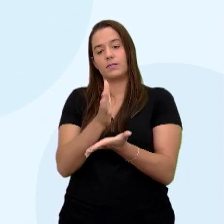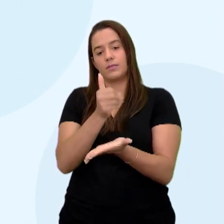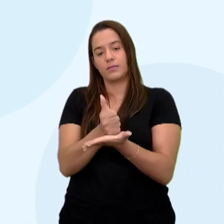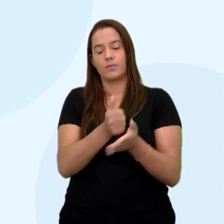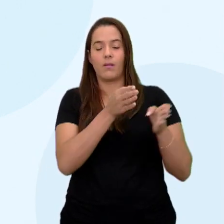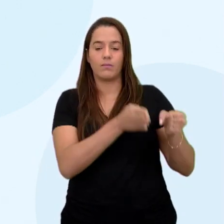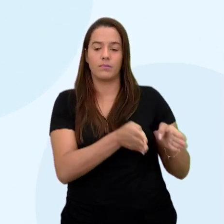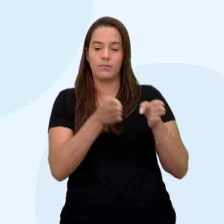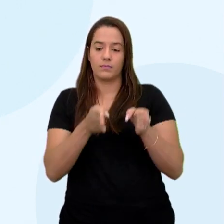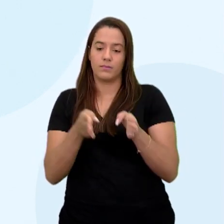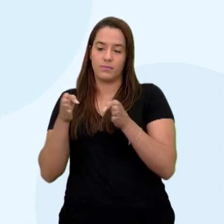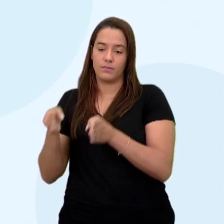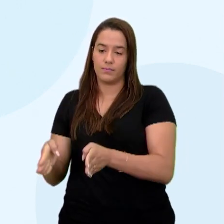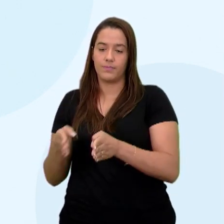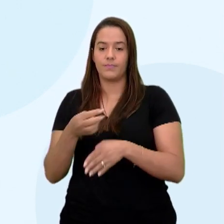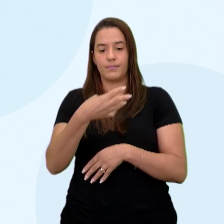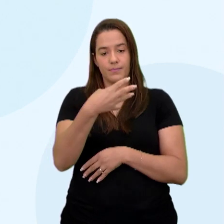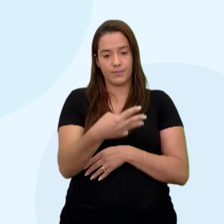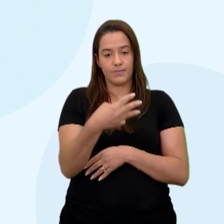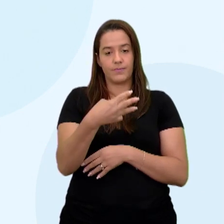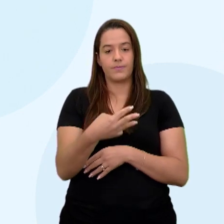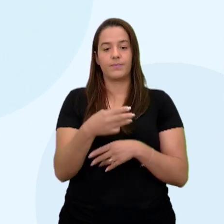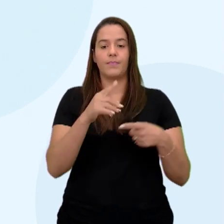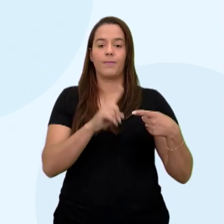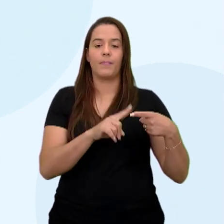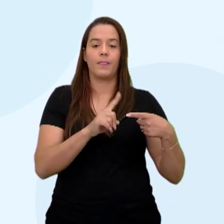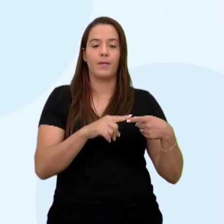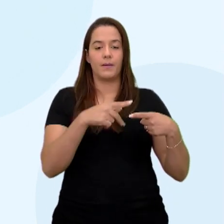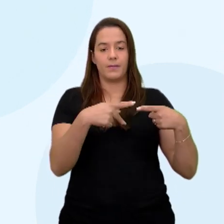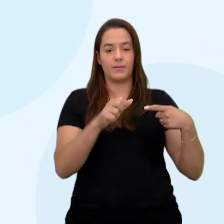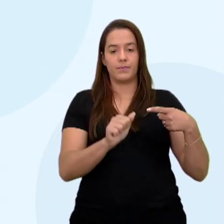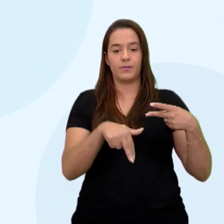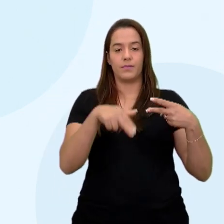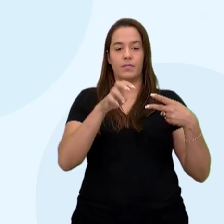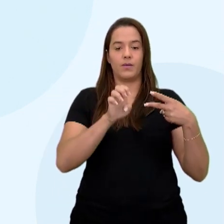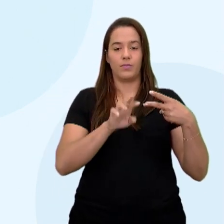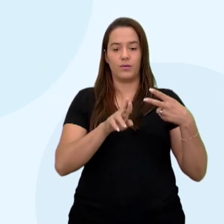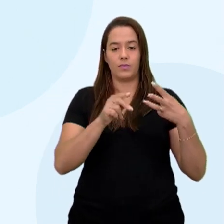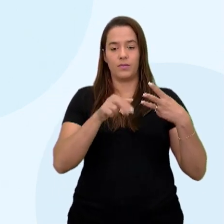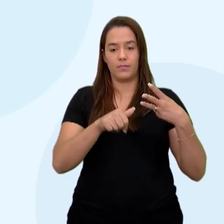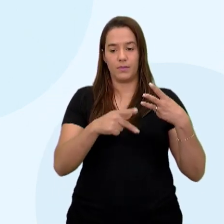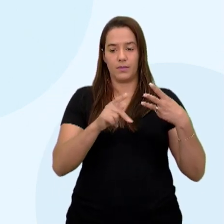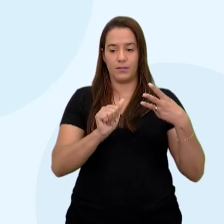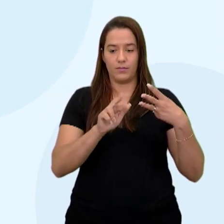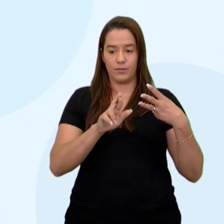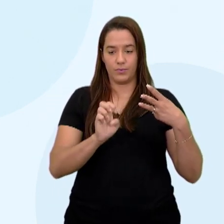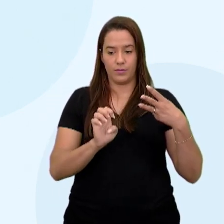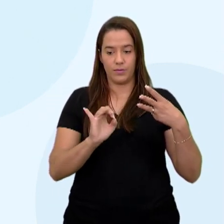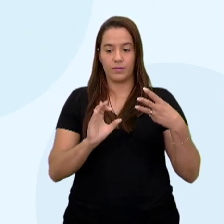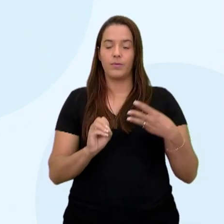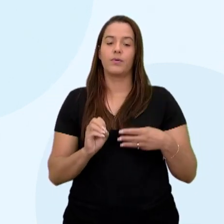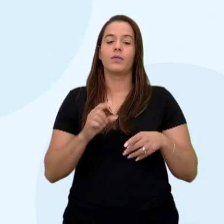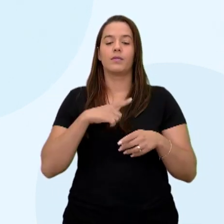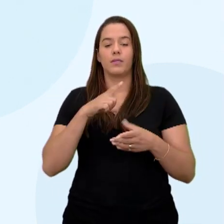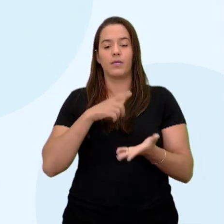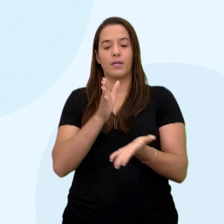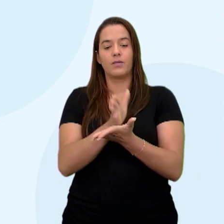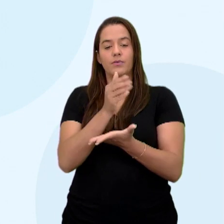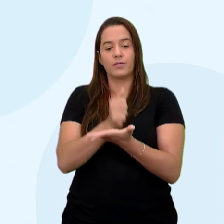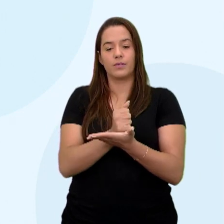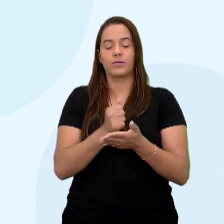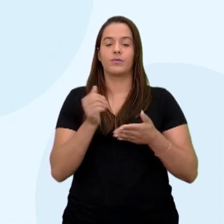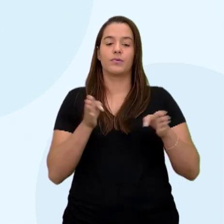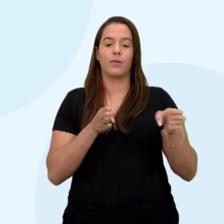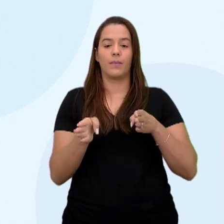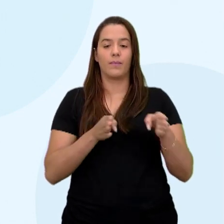eras, o Paleozoico, o Mesozoico e o Cenozoico, né, tendo aí as divisões dos períodos,